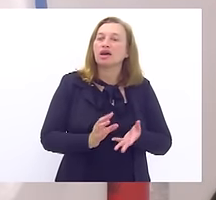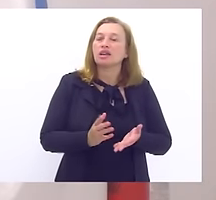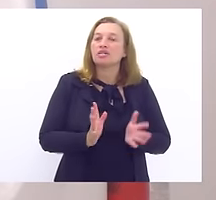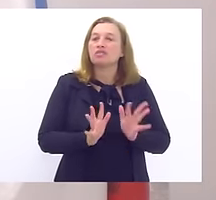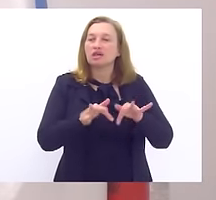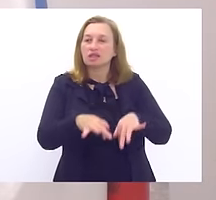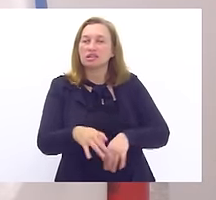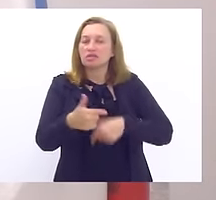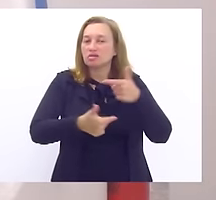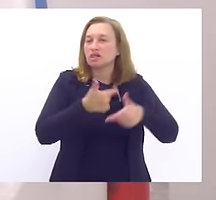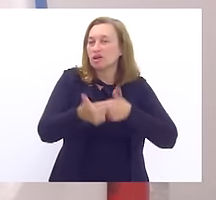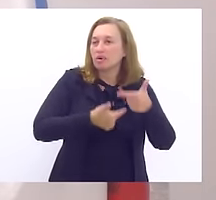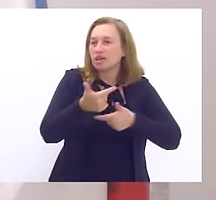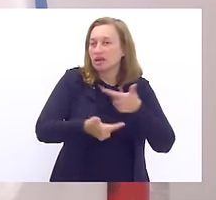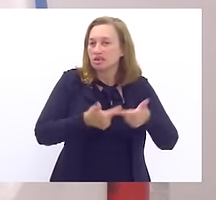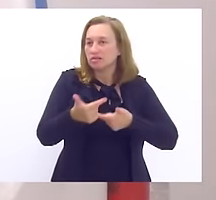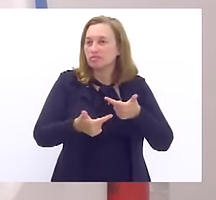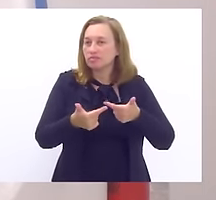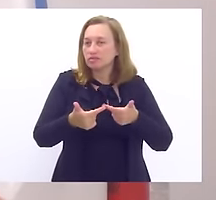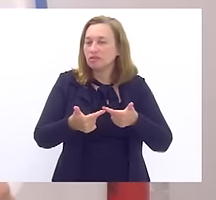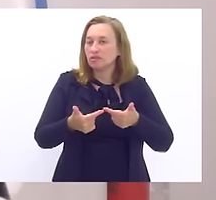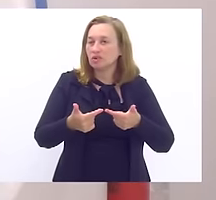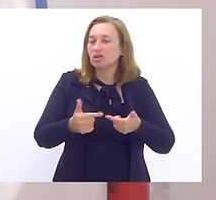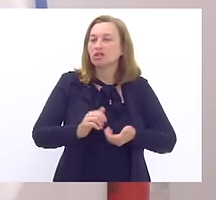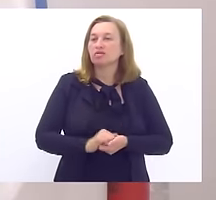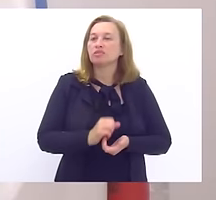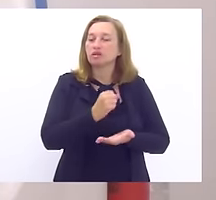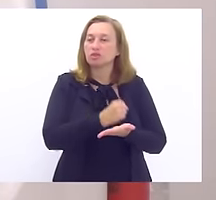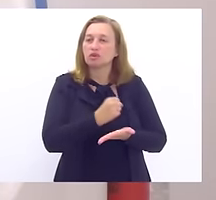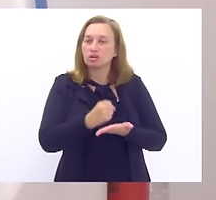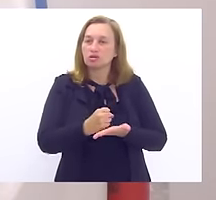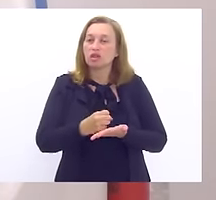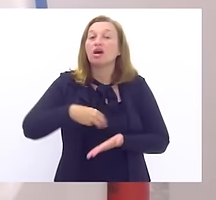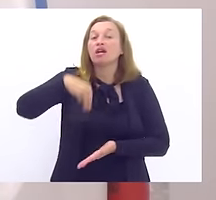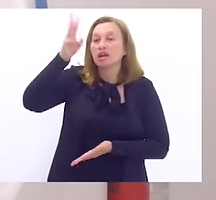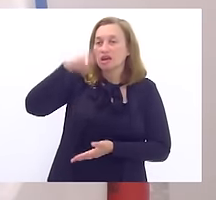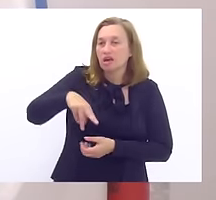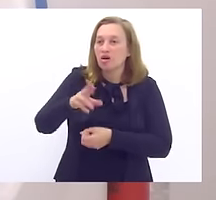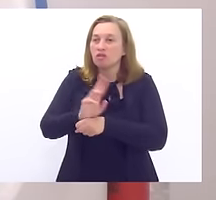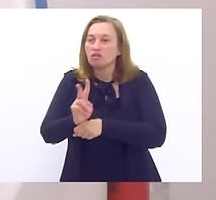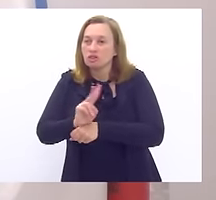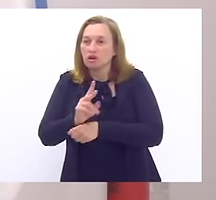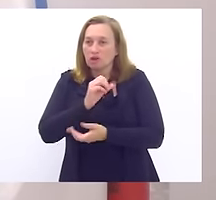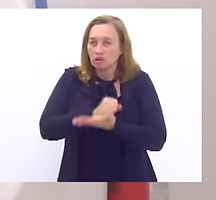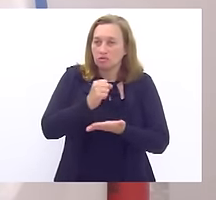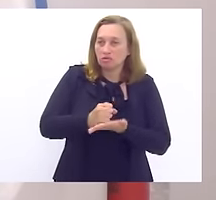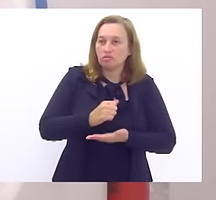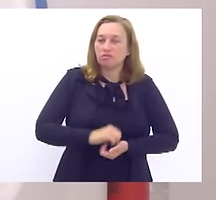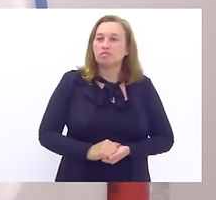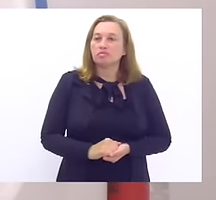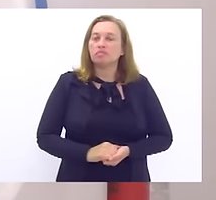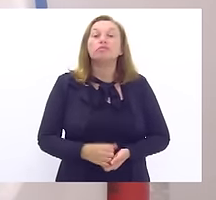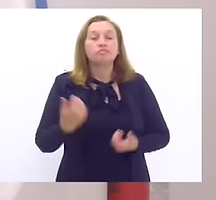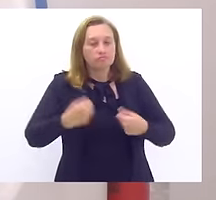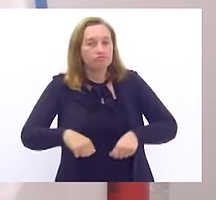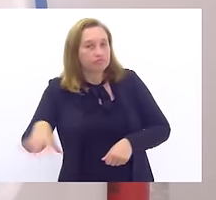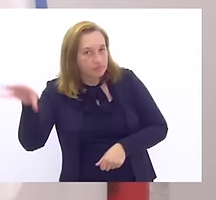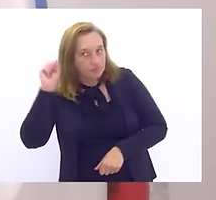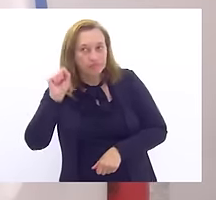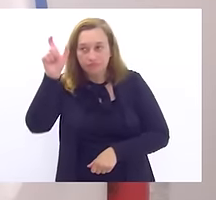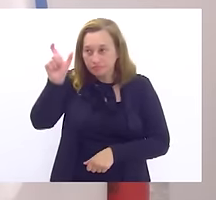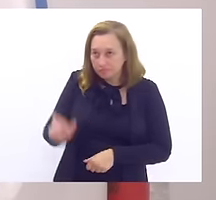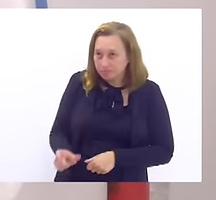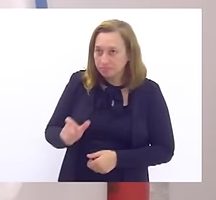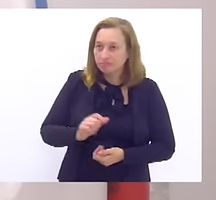atestar a conclusão entrega instalação andamento do objeto contrato quem é o fiscal desse contrato a gente precisa ouvir essa